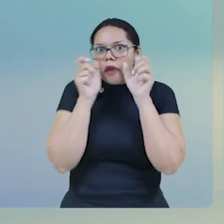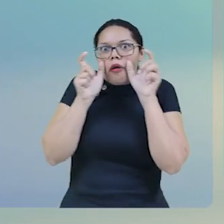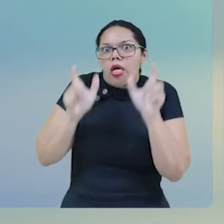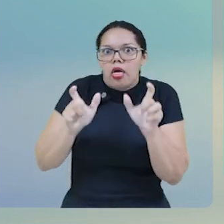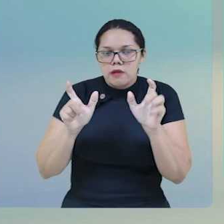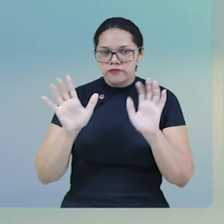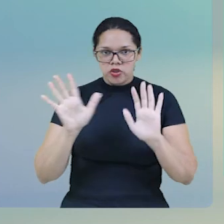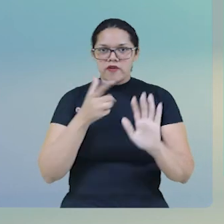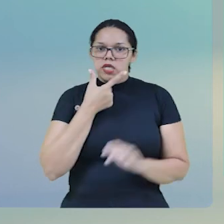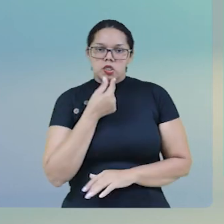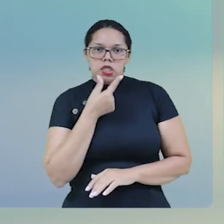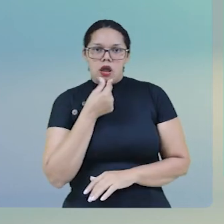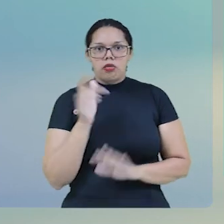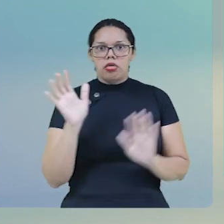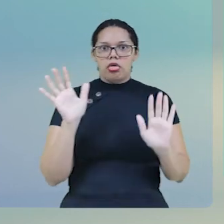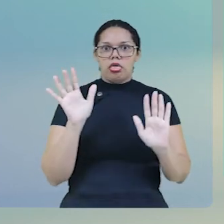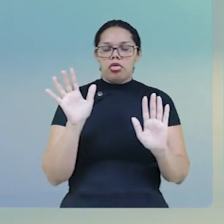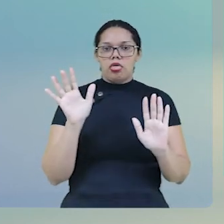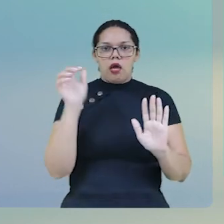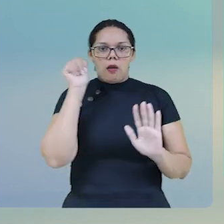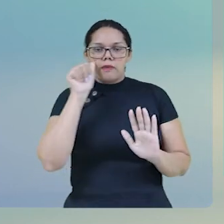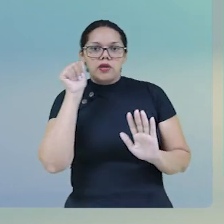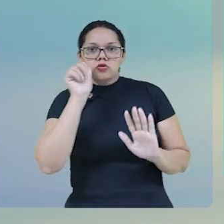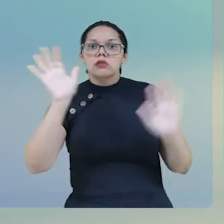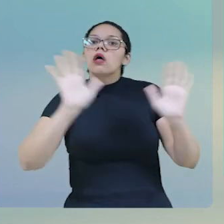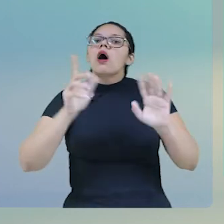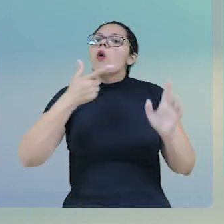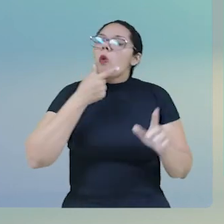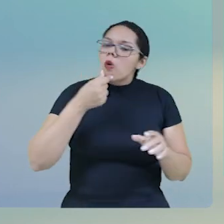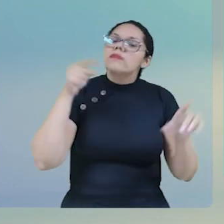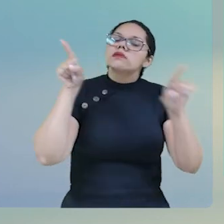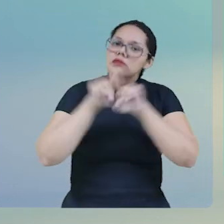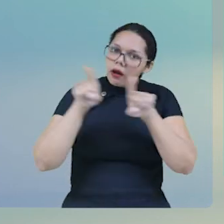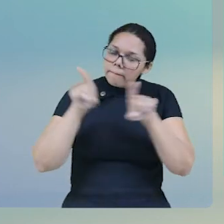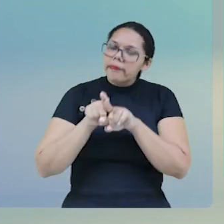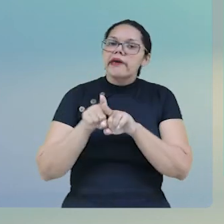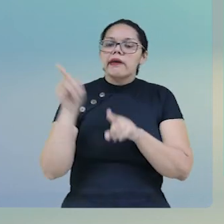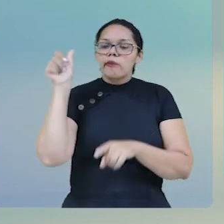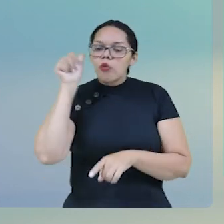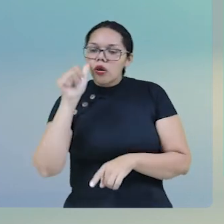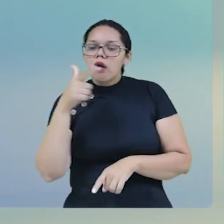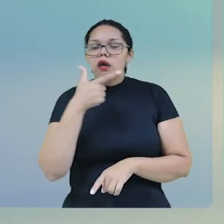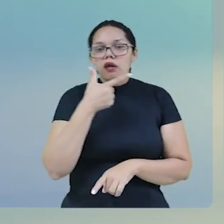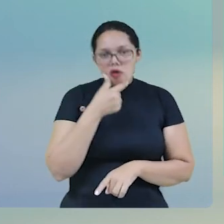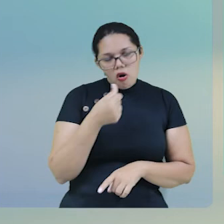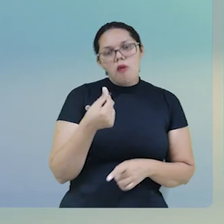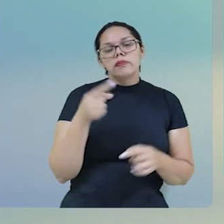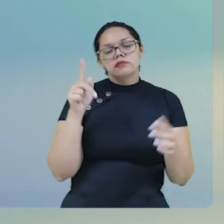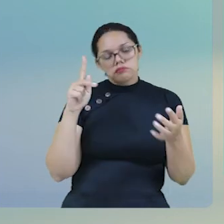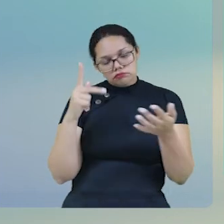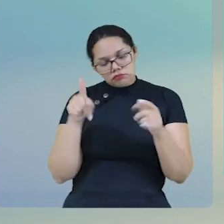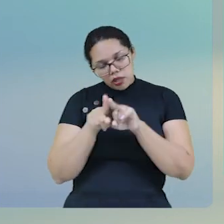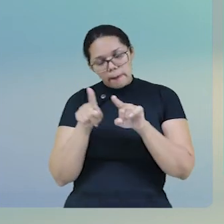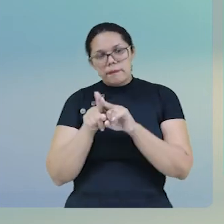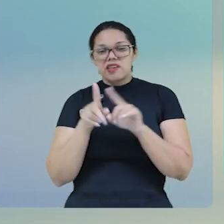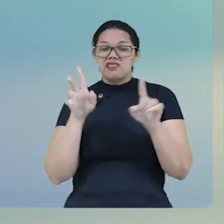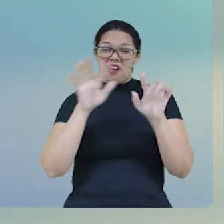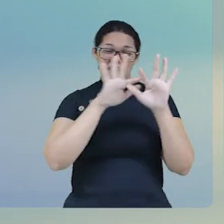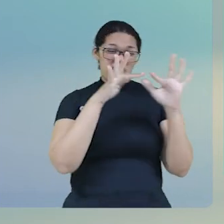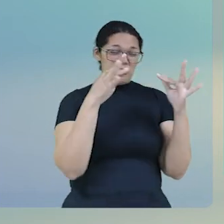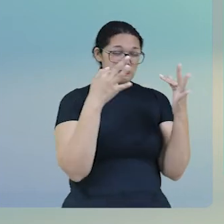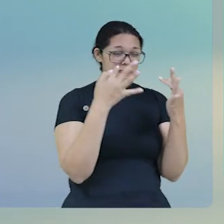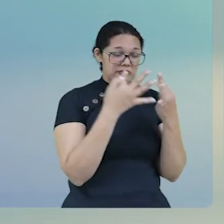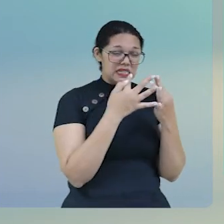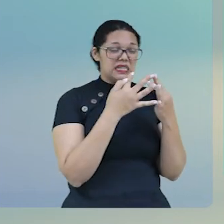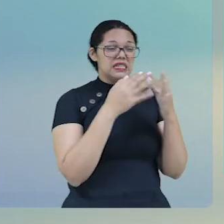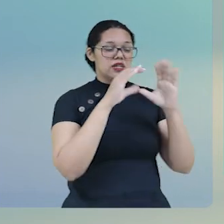meninas, estou falando de meninas e meninos, porque também atinge o público masculino, tá? Pressão da família e de